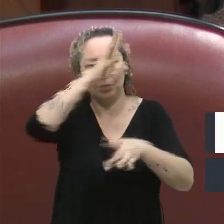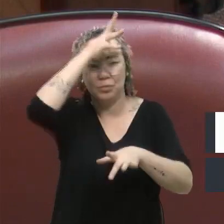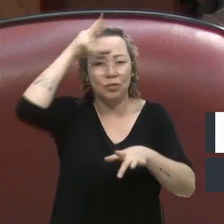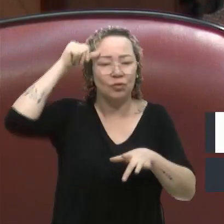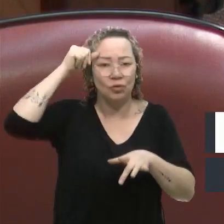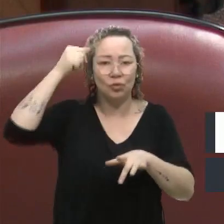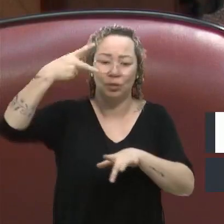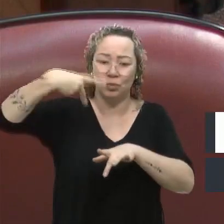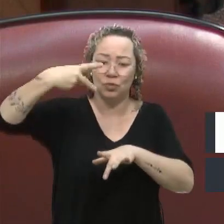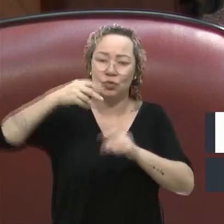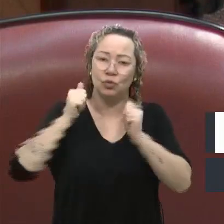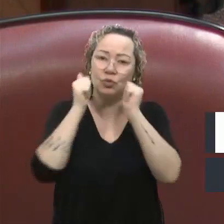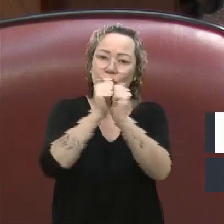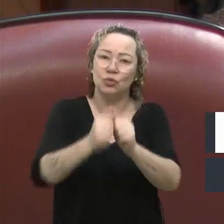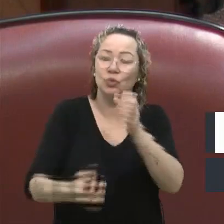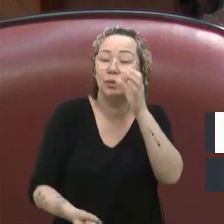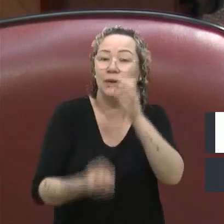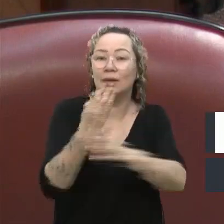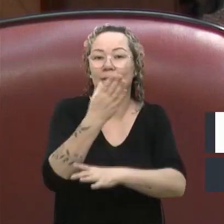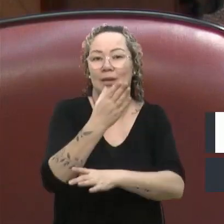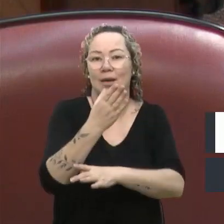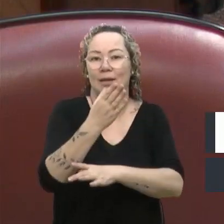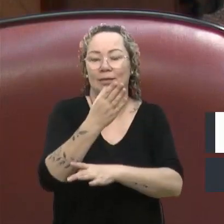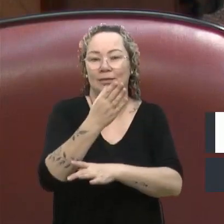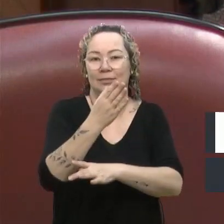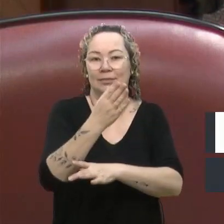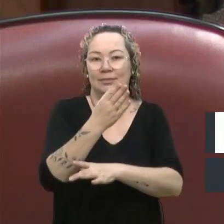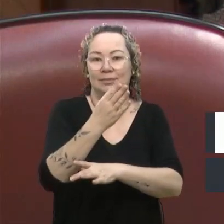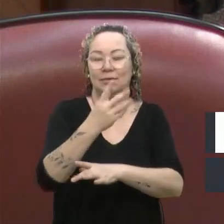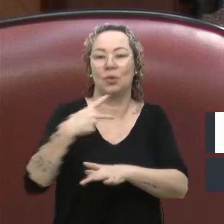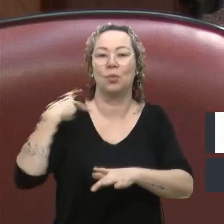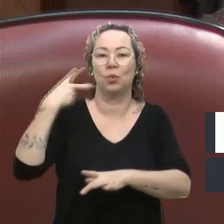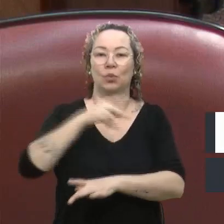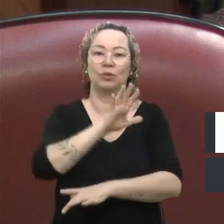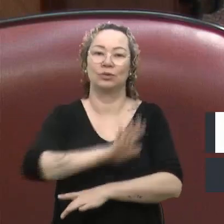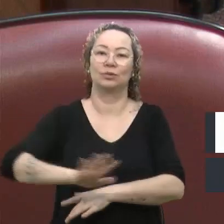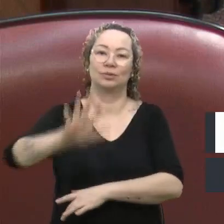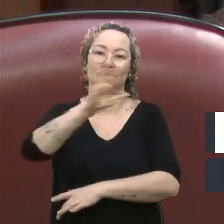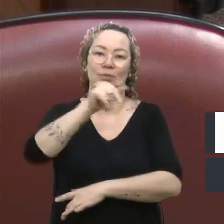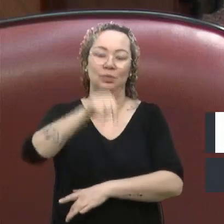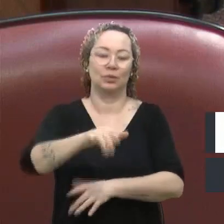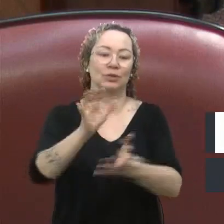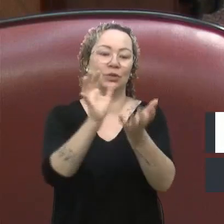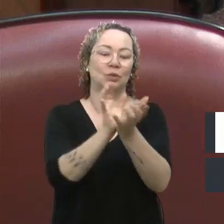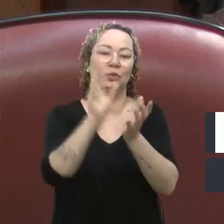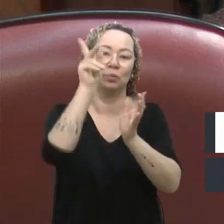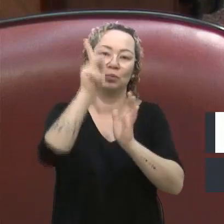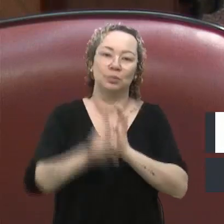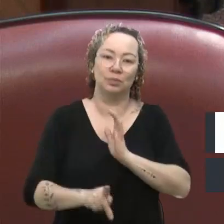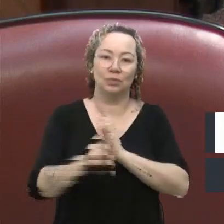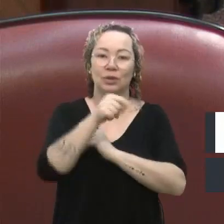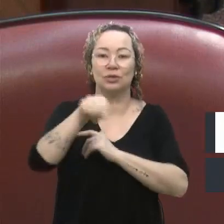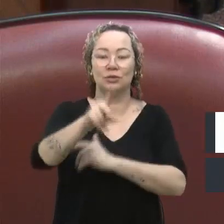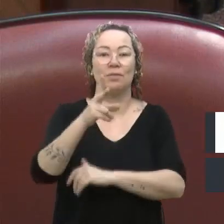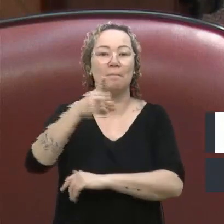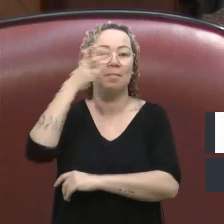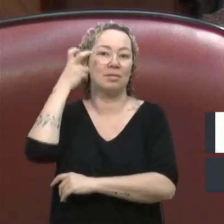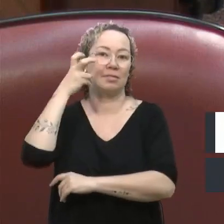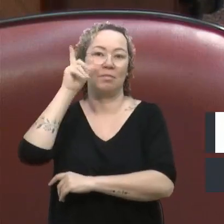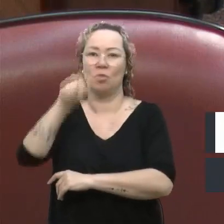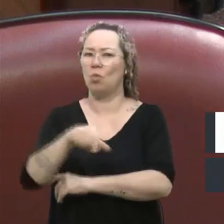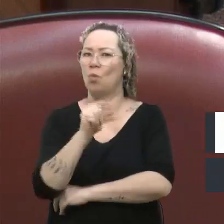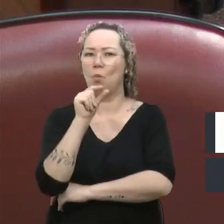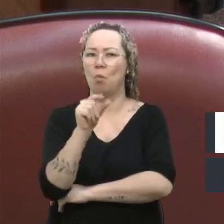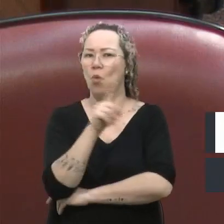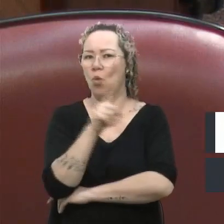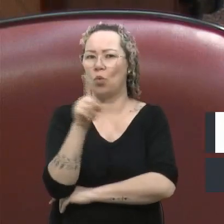estabelecermos políticas públicas, vereadora Tatiane, para este grupo de pessoas que a gente percebe que não são poucas na